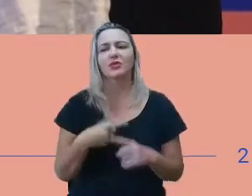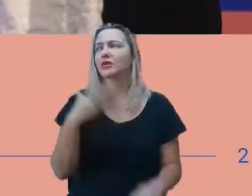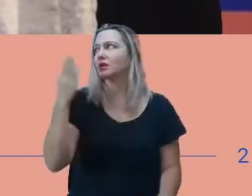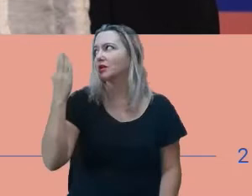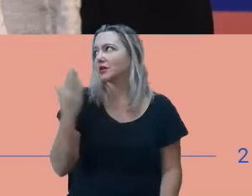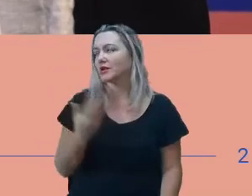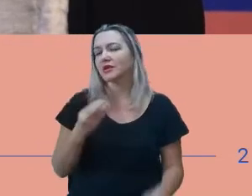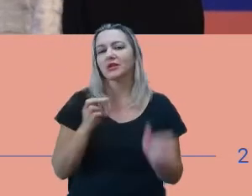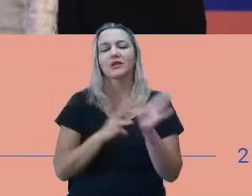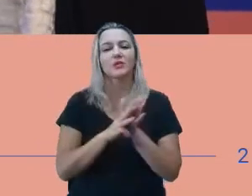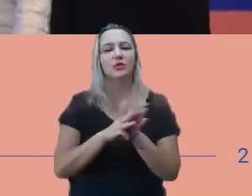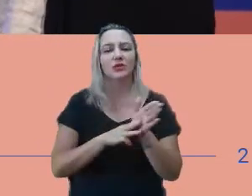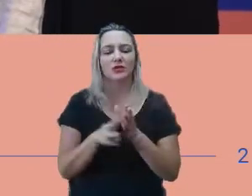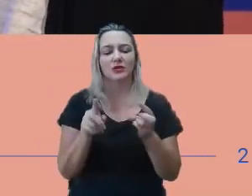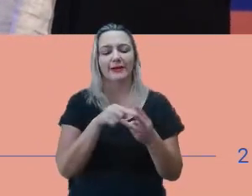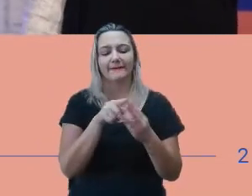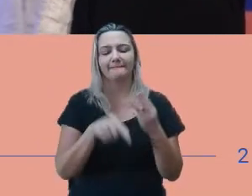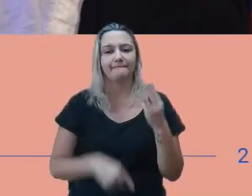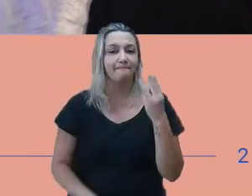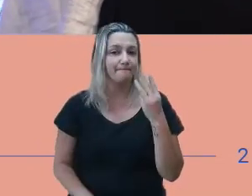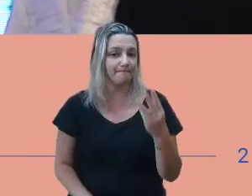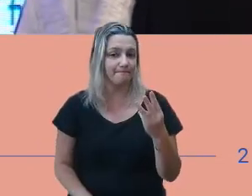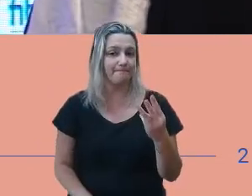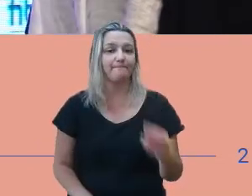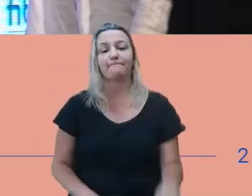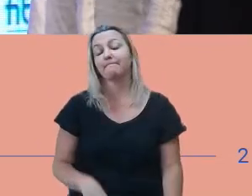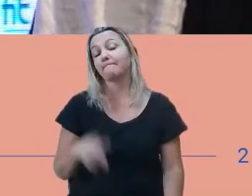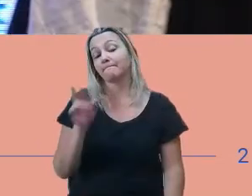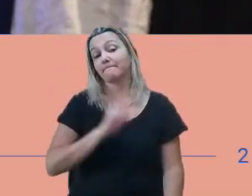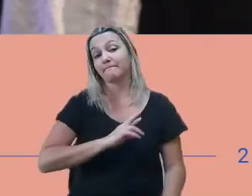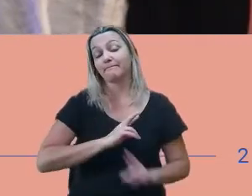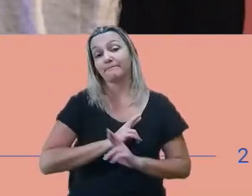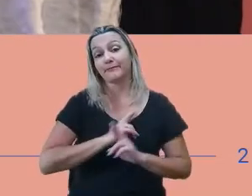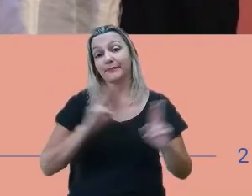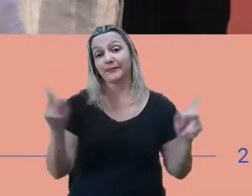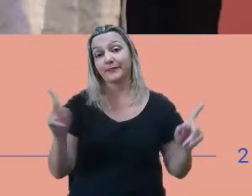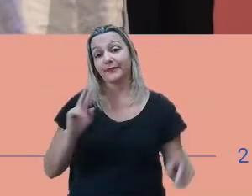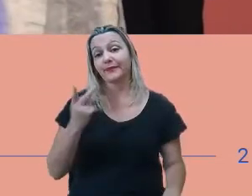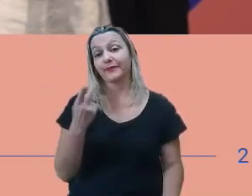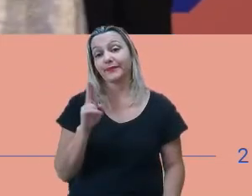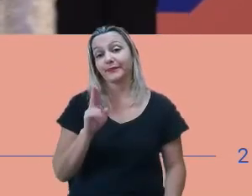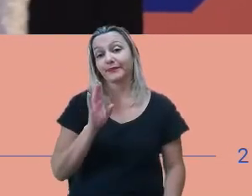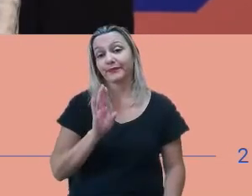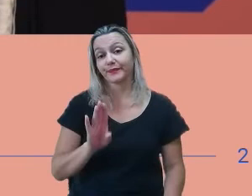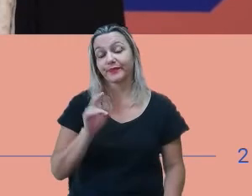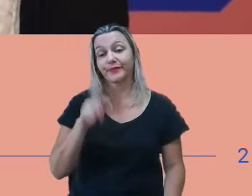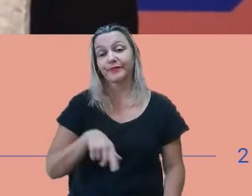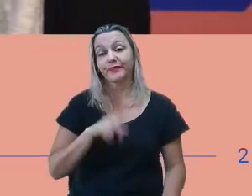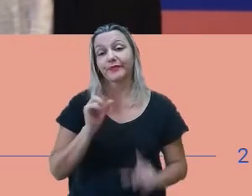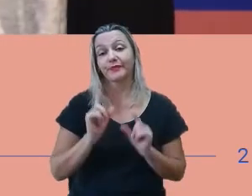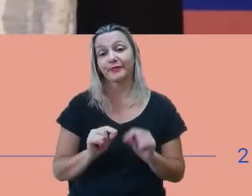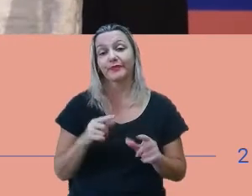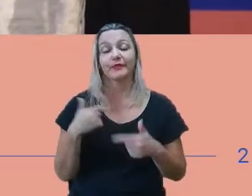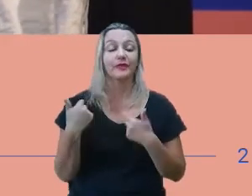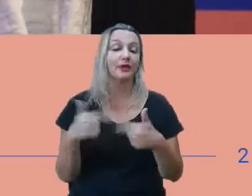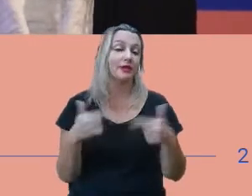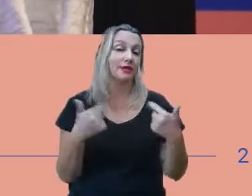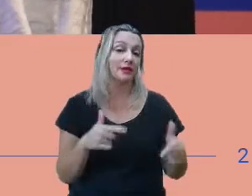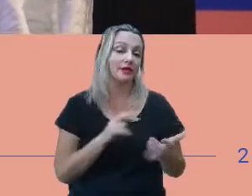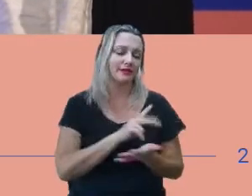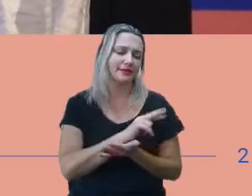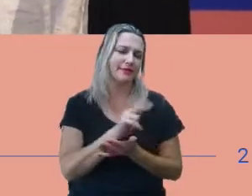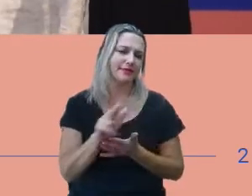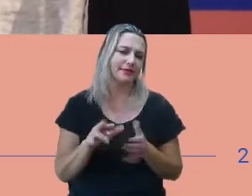das três fases o grande diferencial do HUB é justamente que a gente trabalha com várias categorias